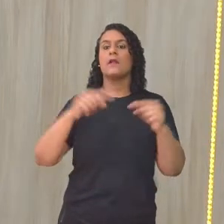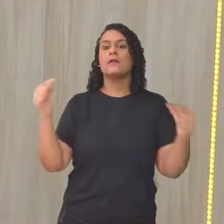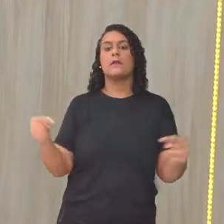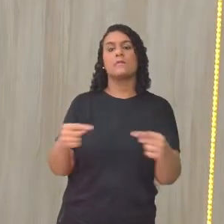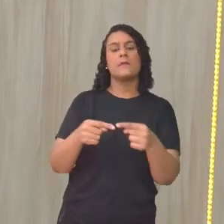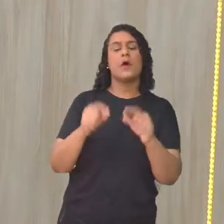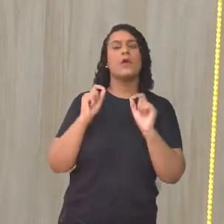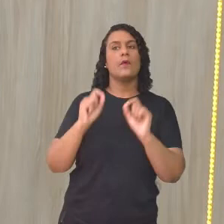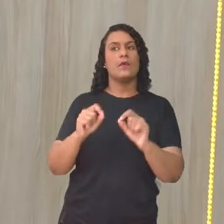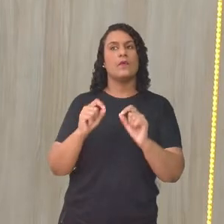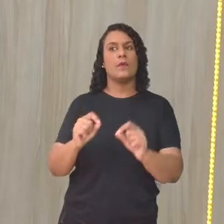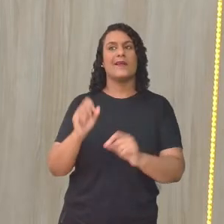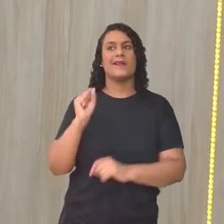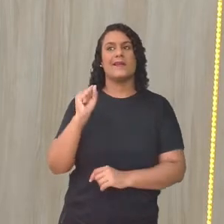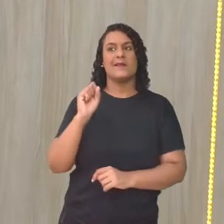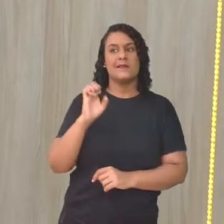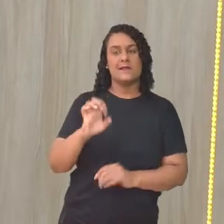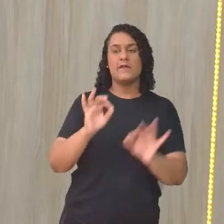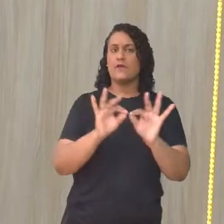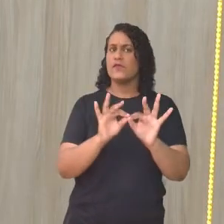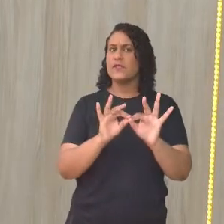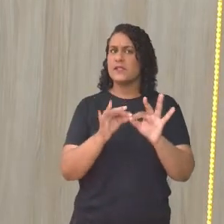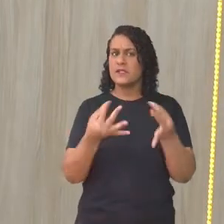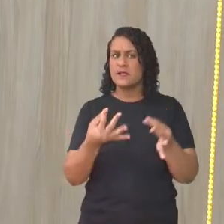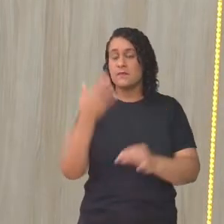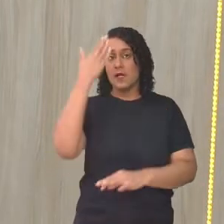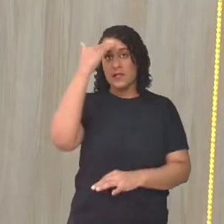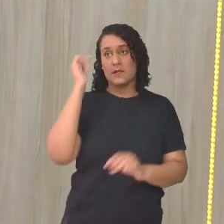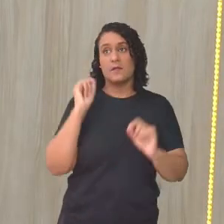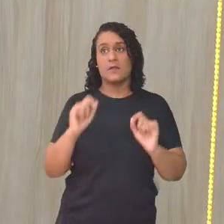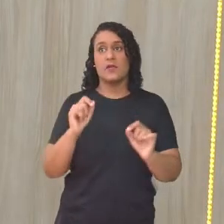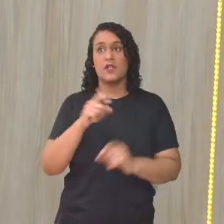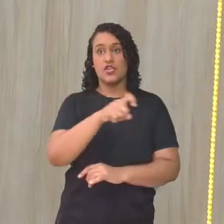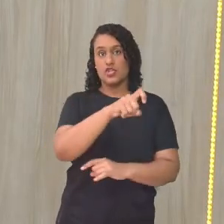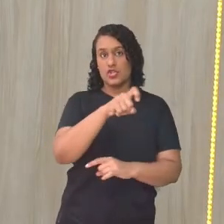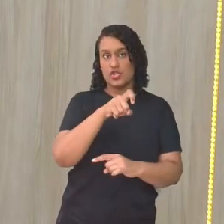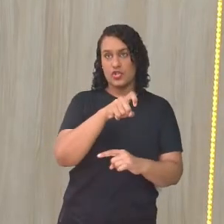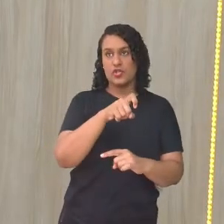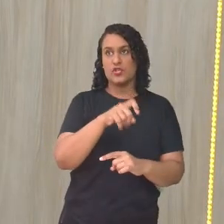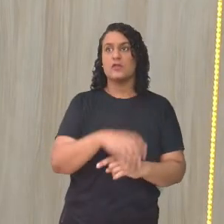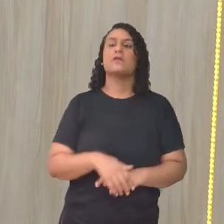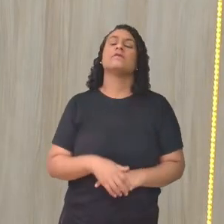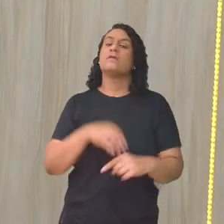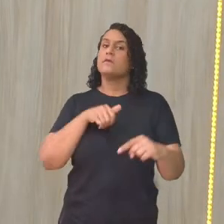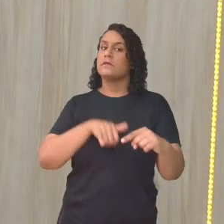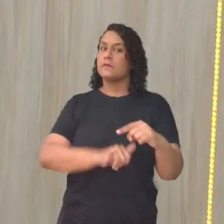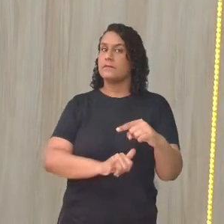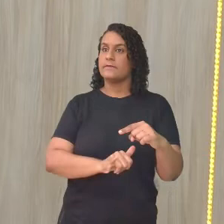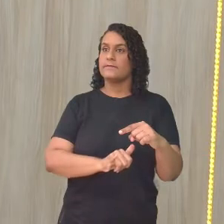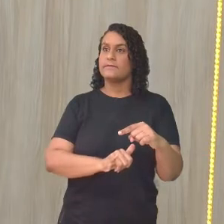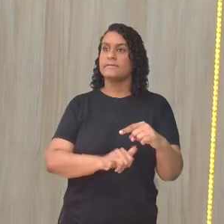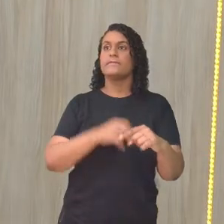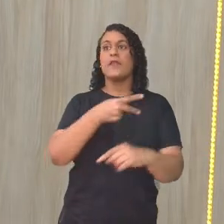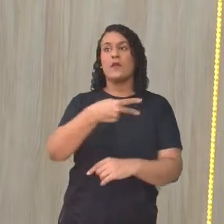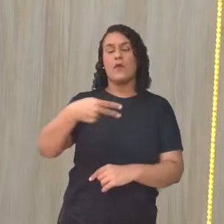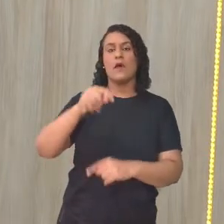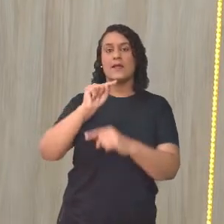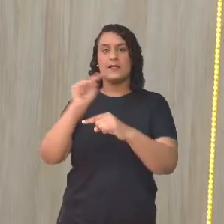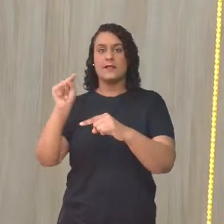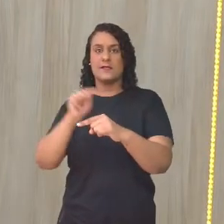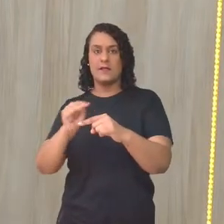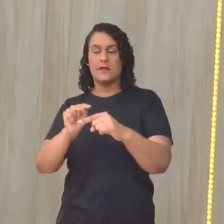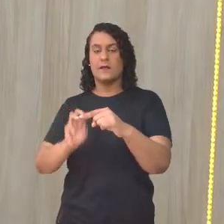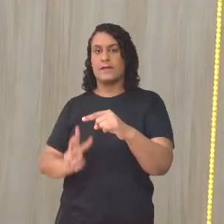colocar. Se eu for botar a parte mais simples, a gente sabe que X está para Y e